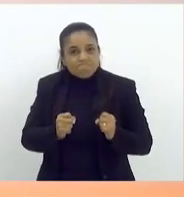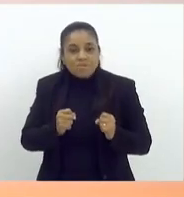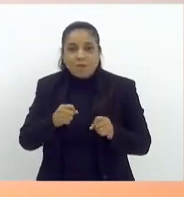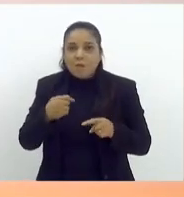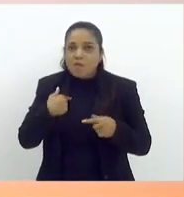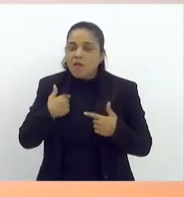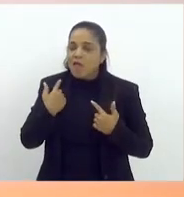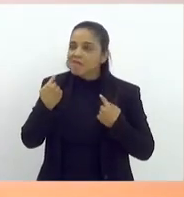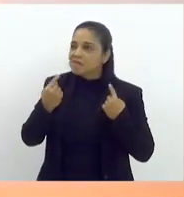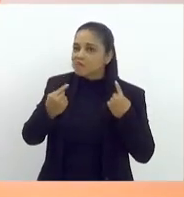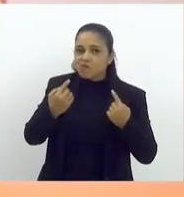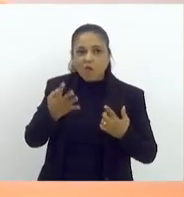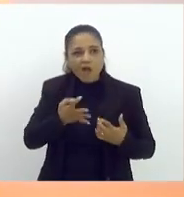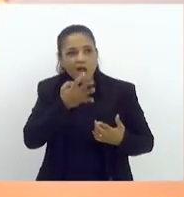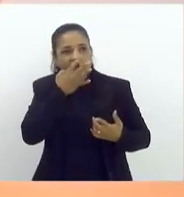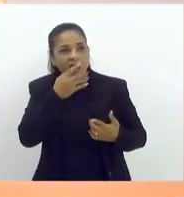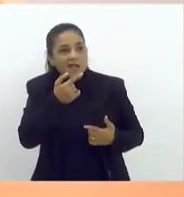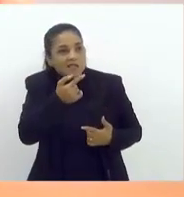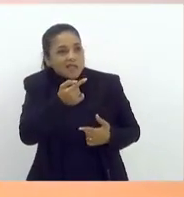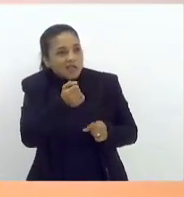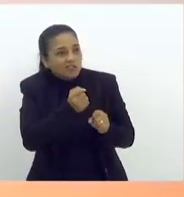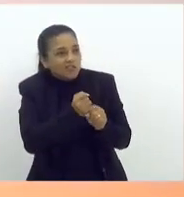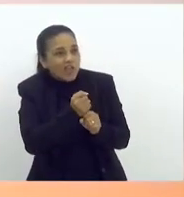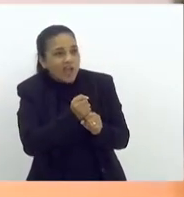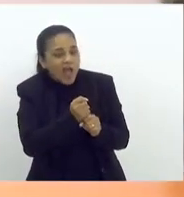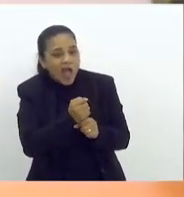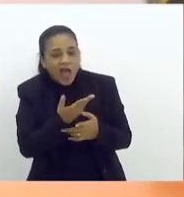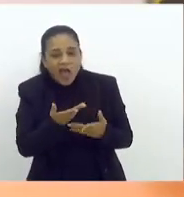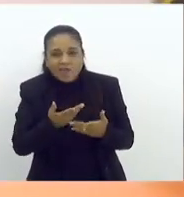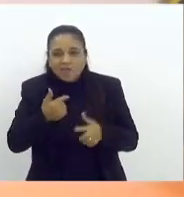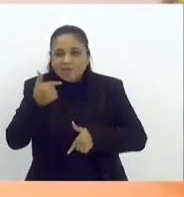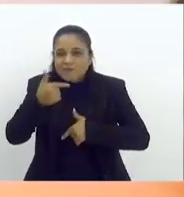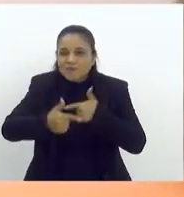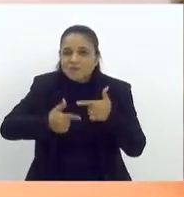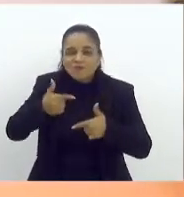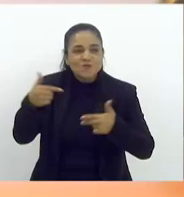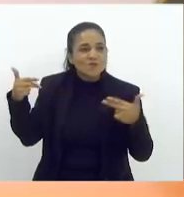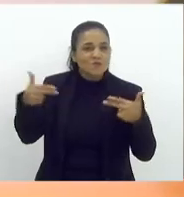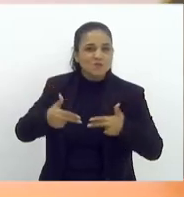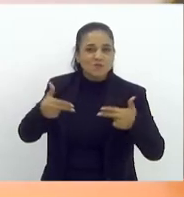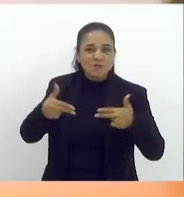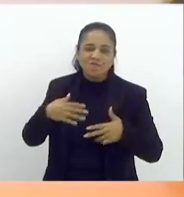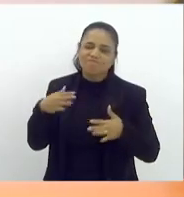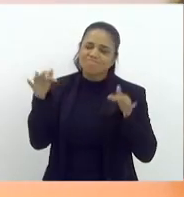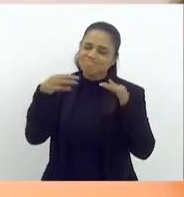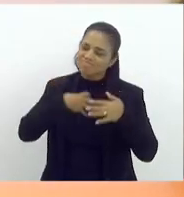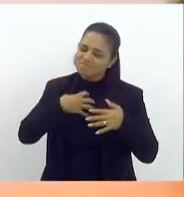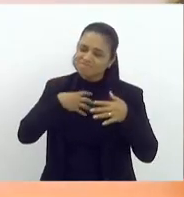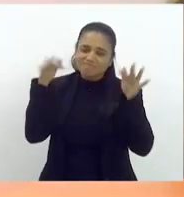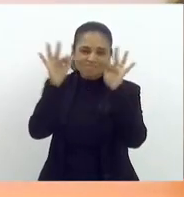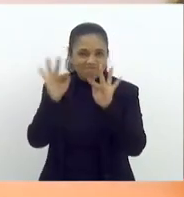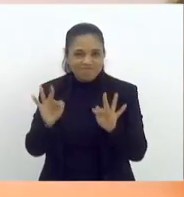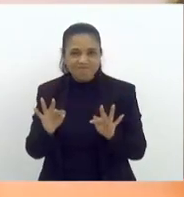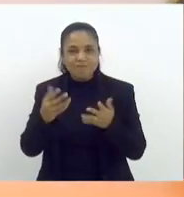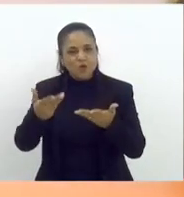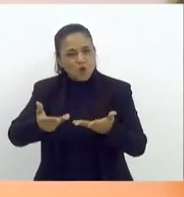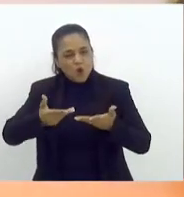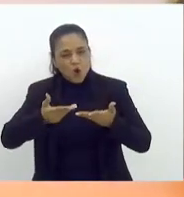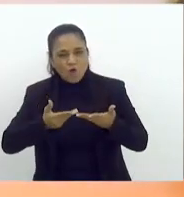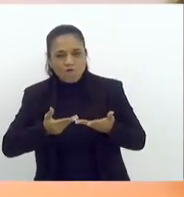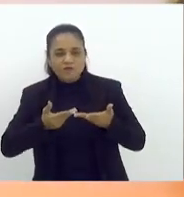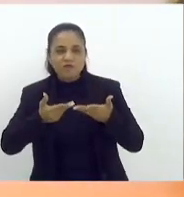porque eu tô assim Caraca eu só tenho sete anos na cena que é isso gente tipo assim nossa eu fico muito feliz mesmo por pelo convite